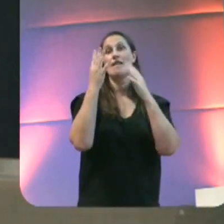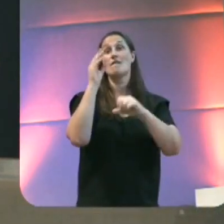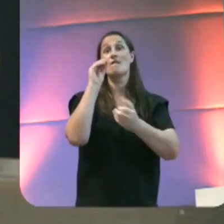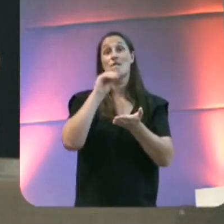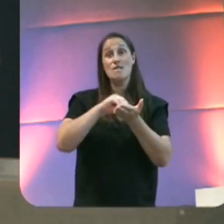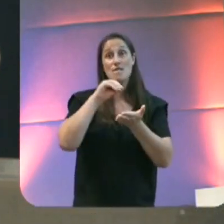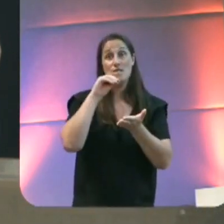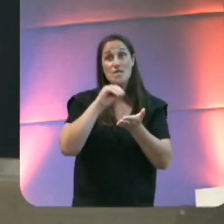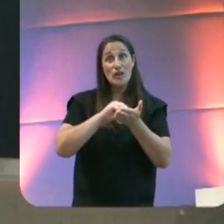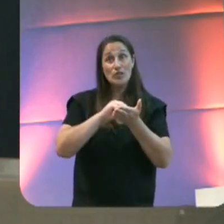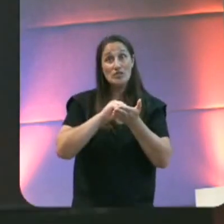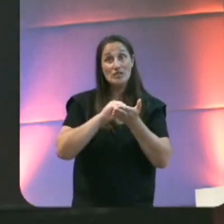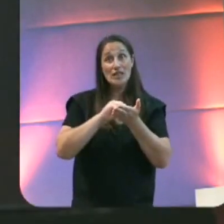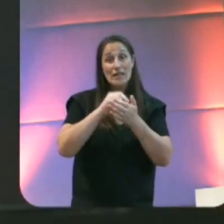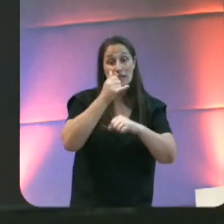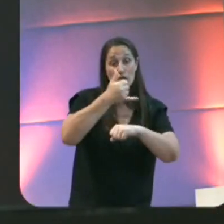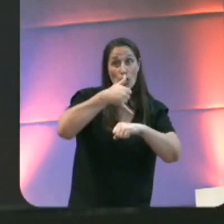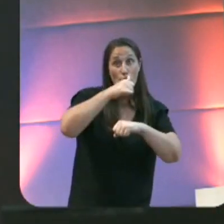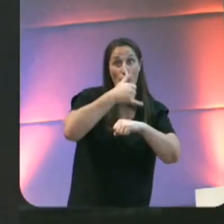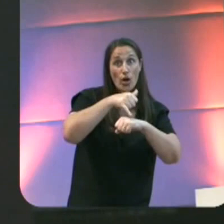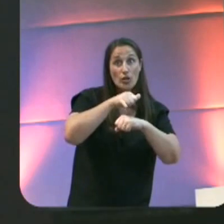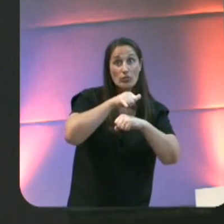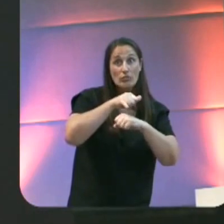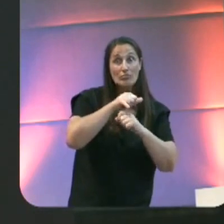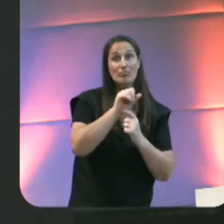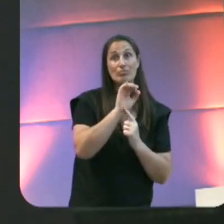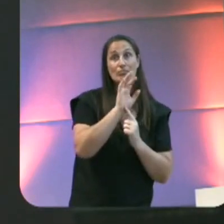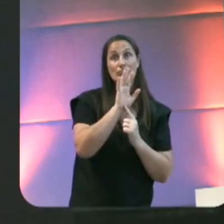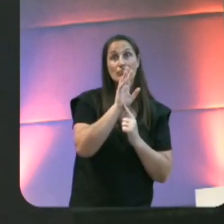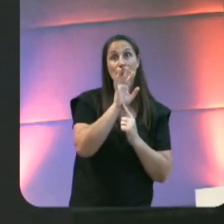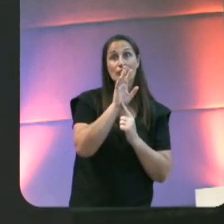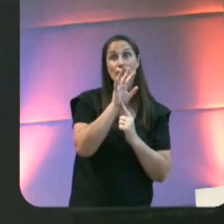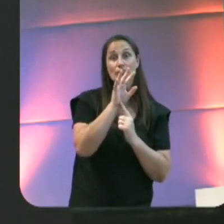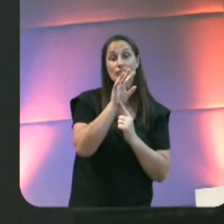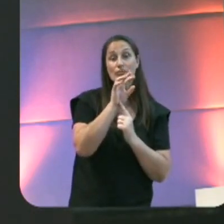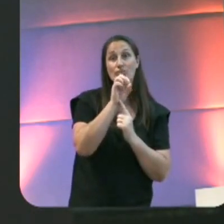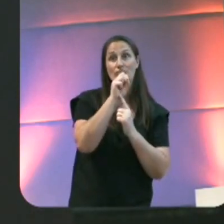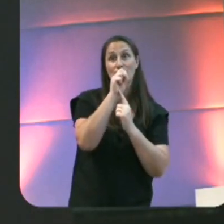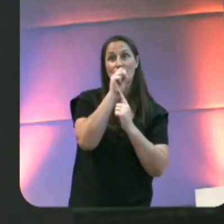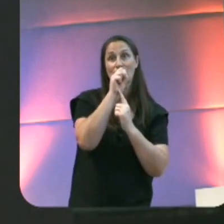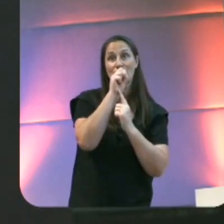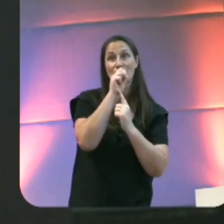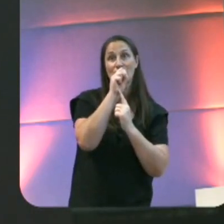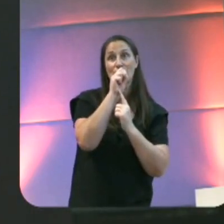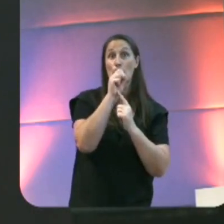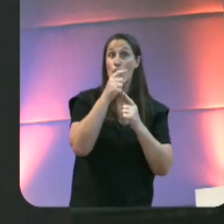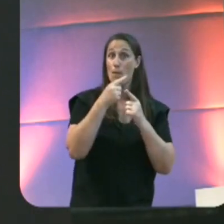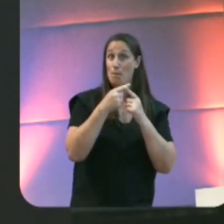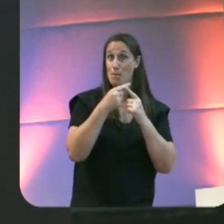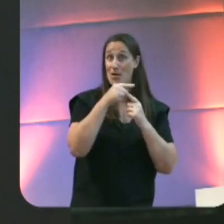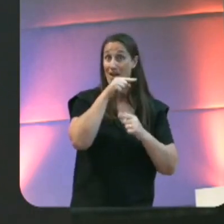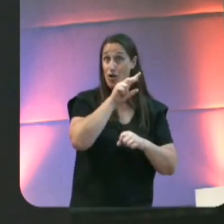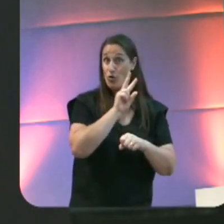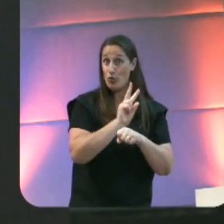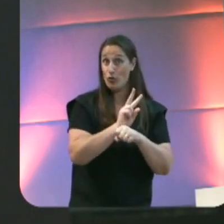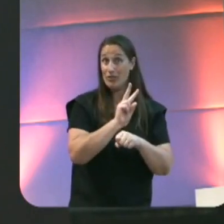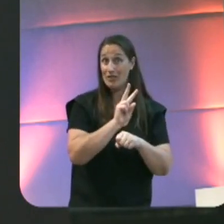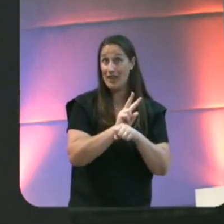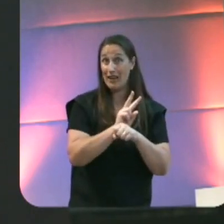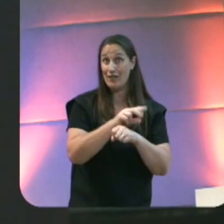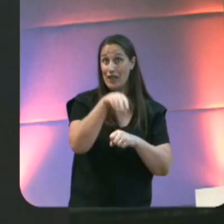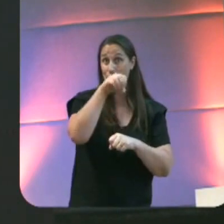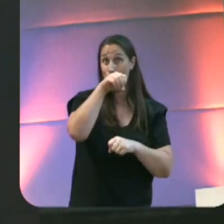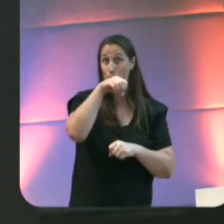óleo nas lamparinas, não haveria luz no cortejo, porque elas cuidavam da iluminação de todo o